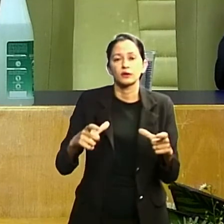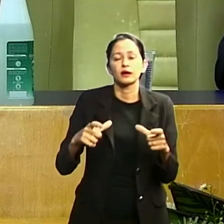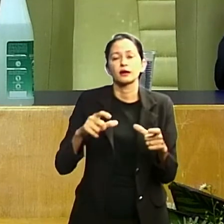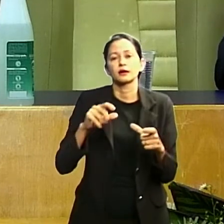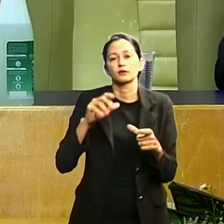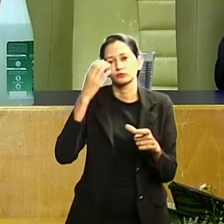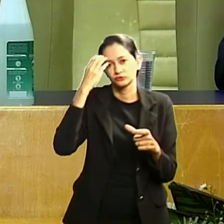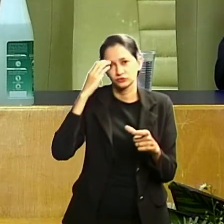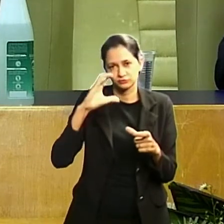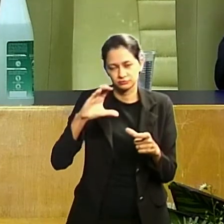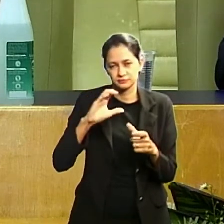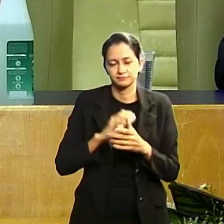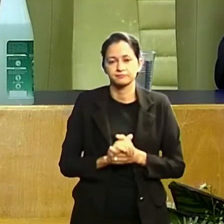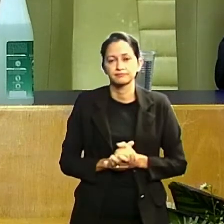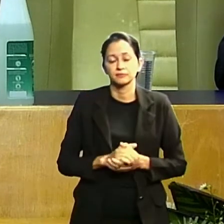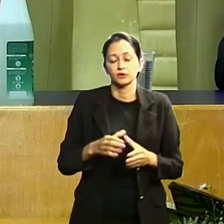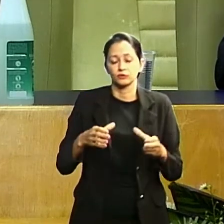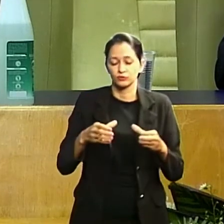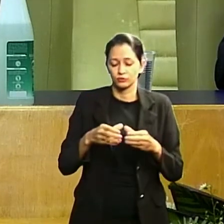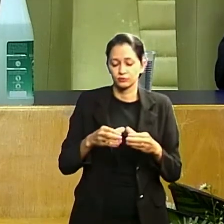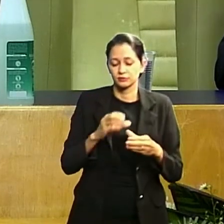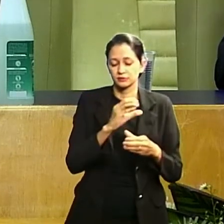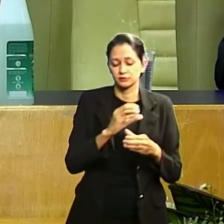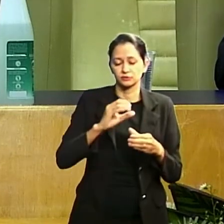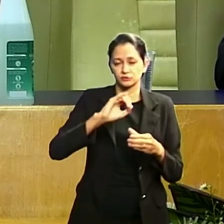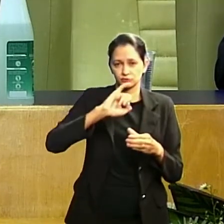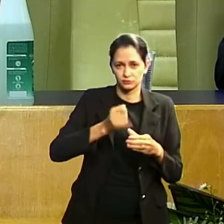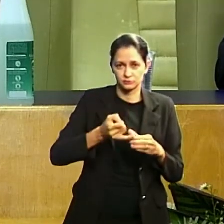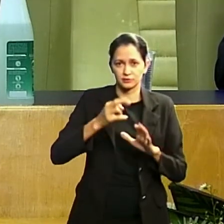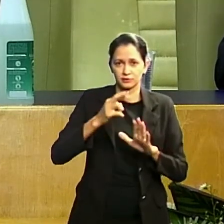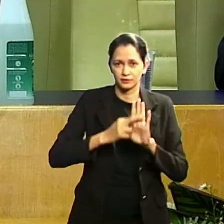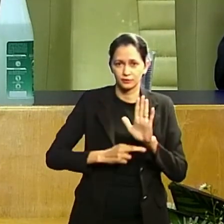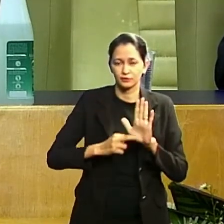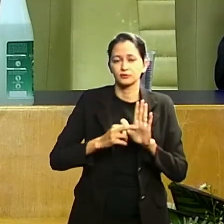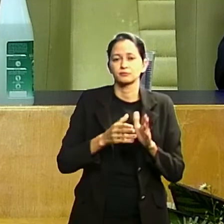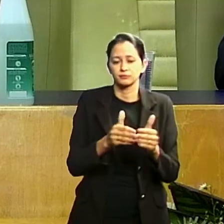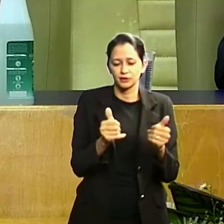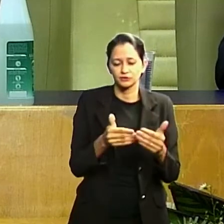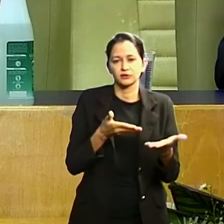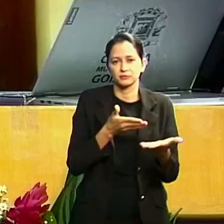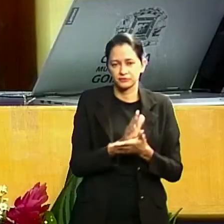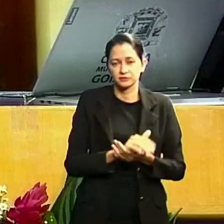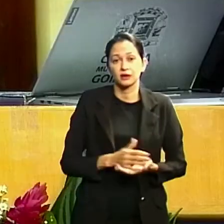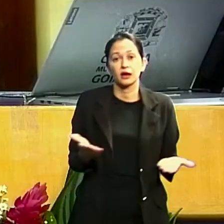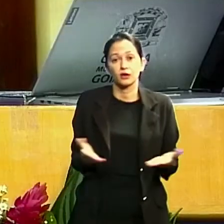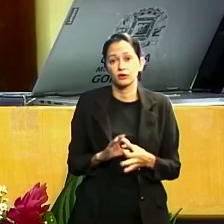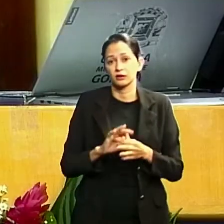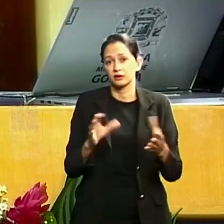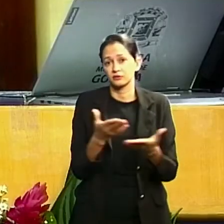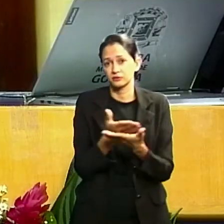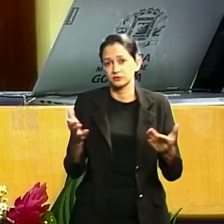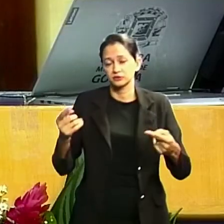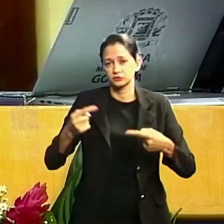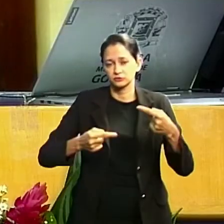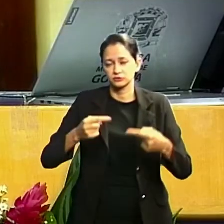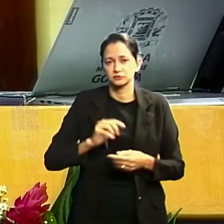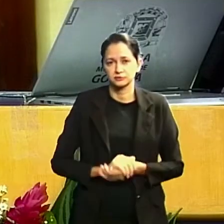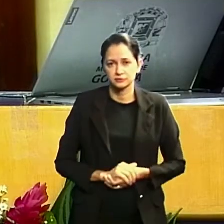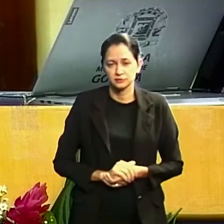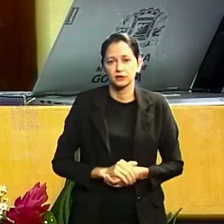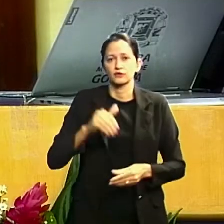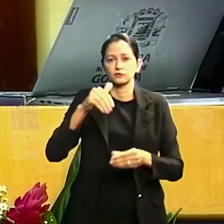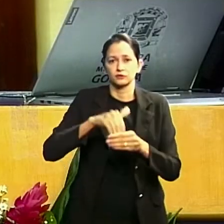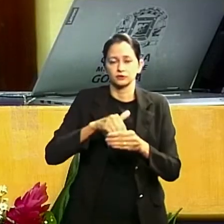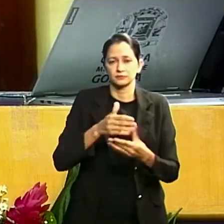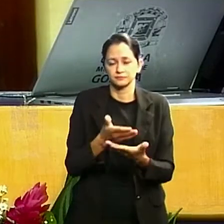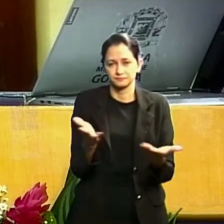no Jardim Curitiba. Comissão de Justiça e Redação, Isidio Alves, pela aprovação. Em discussão, encerra a discussão.